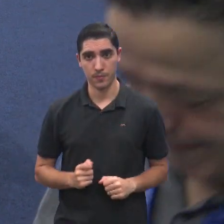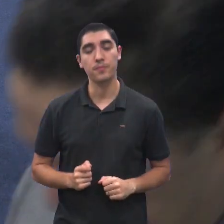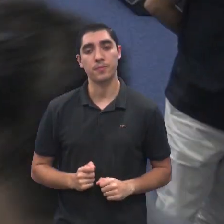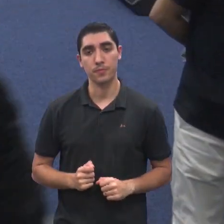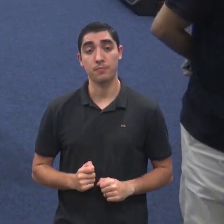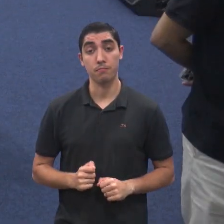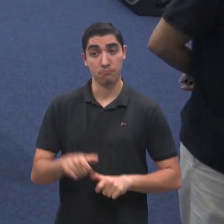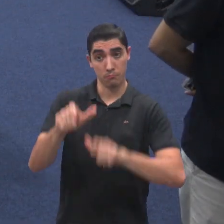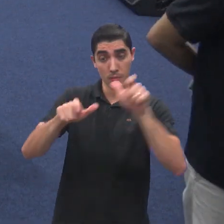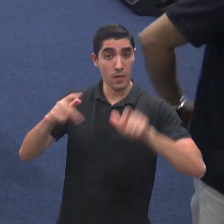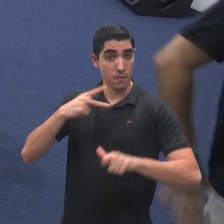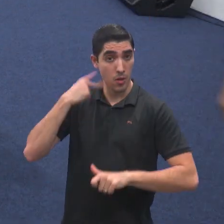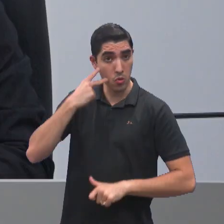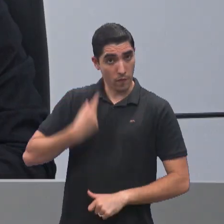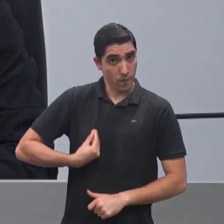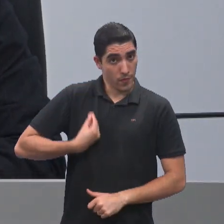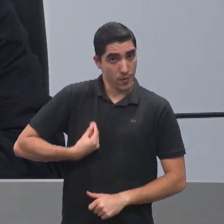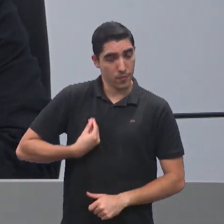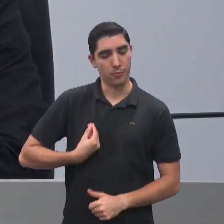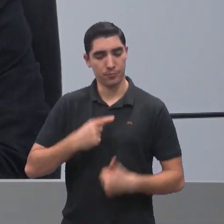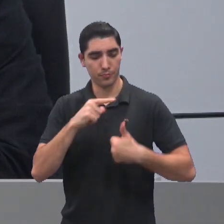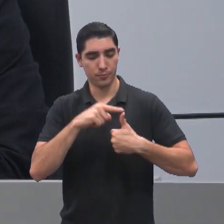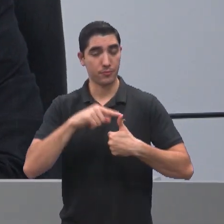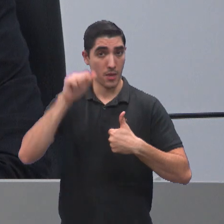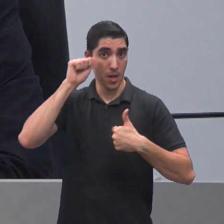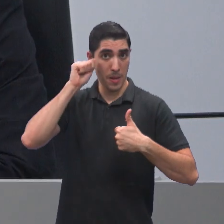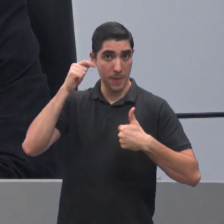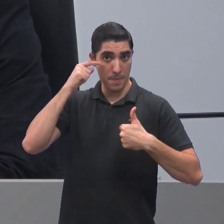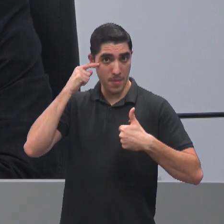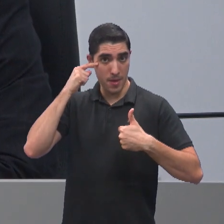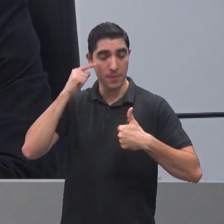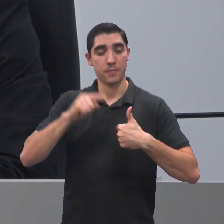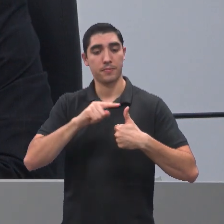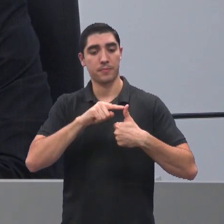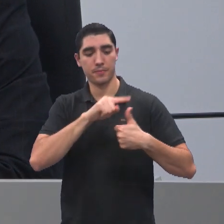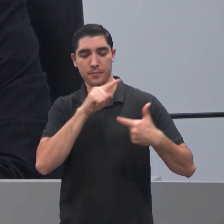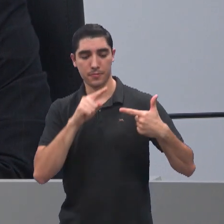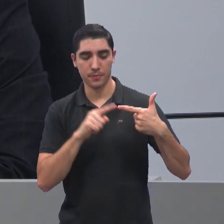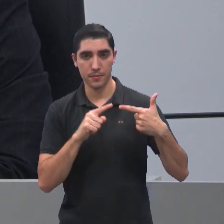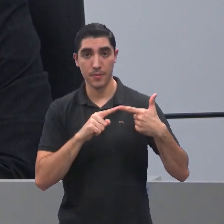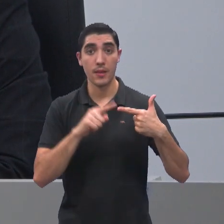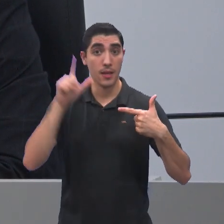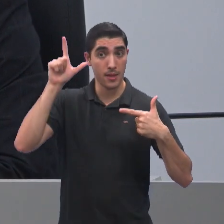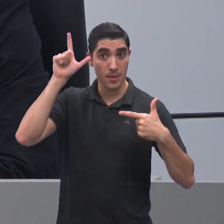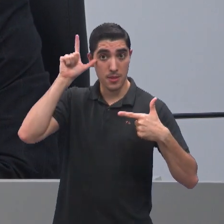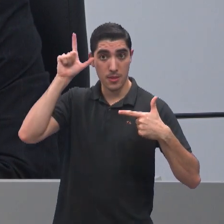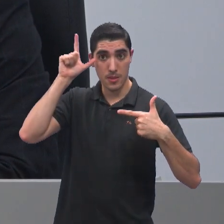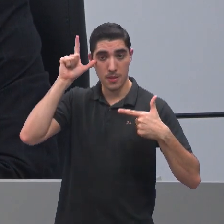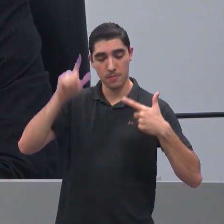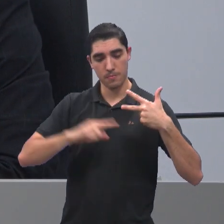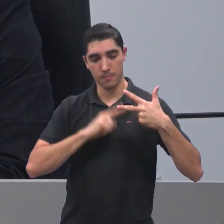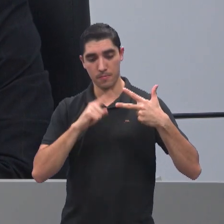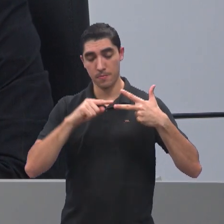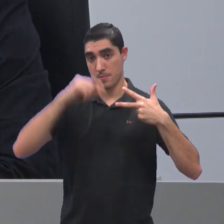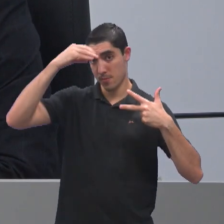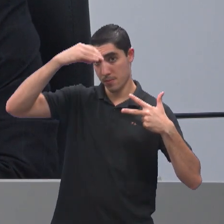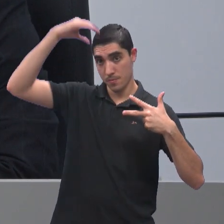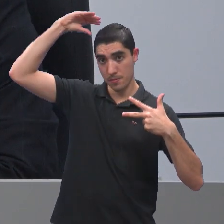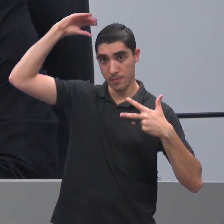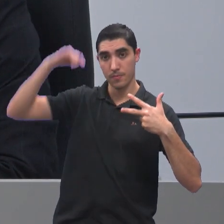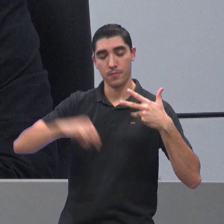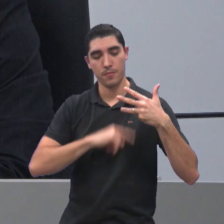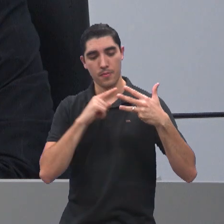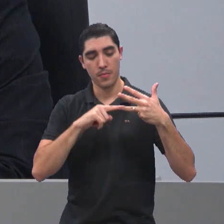seguintes vereadores: vereadora Amélia Naomi, vereador Lino Bispo, Carlos Abranches,